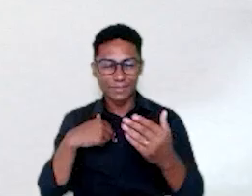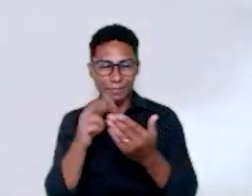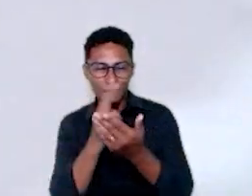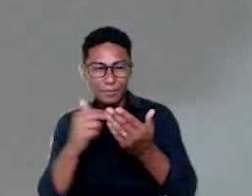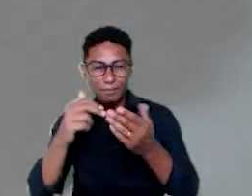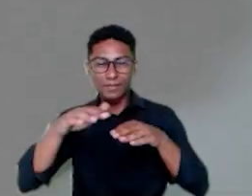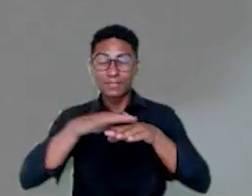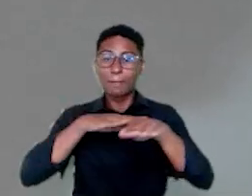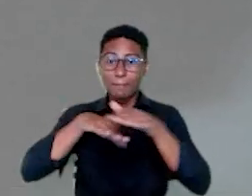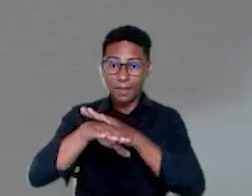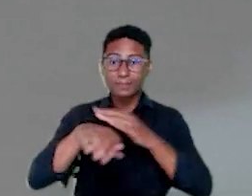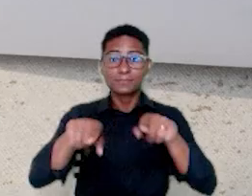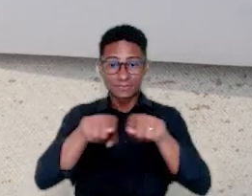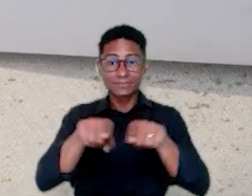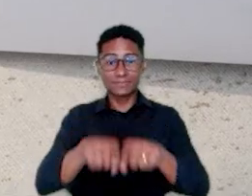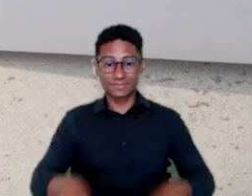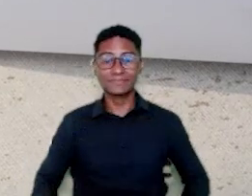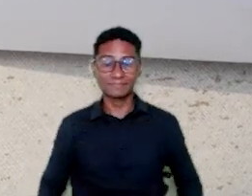sapatos.